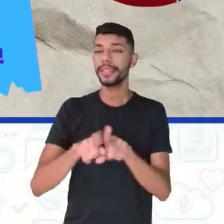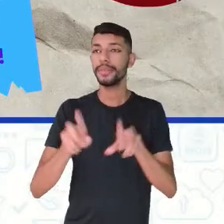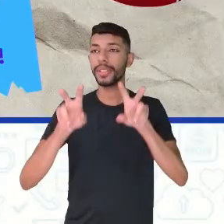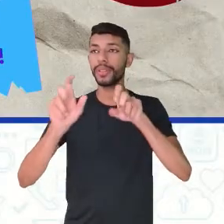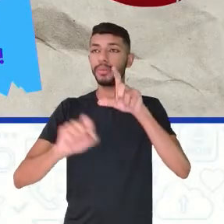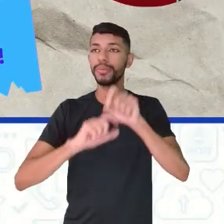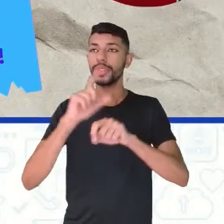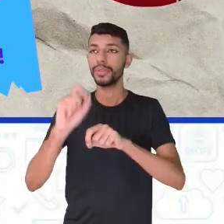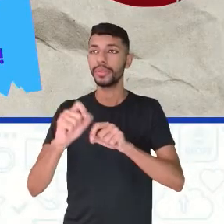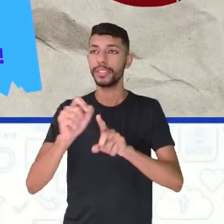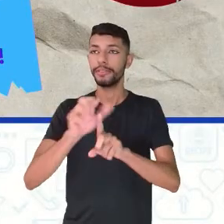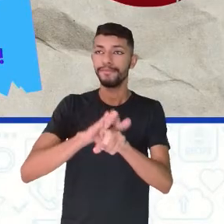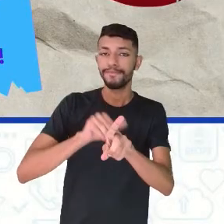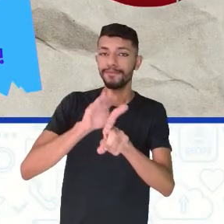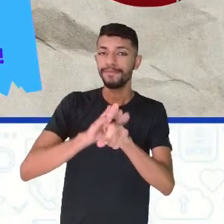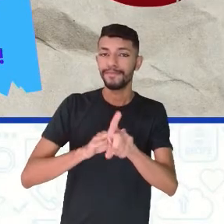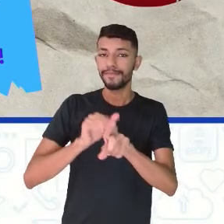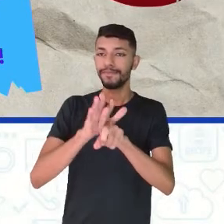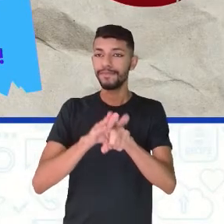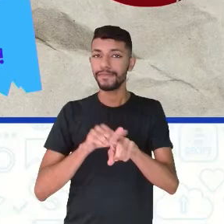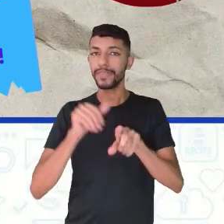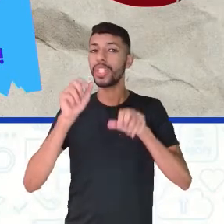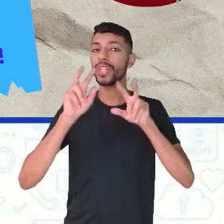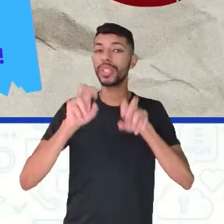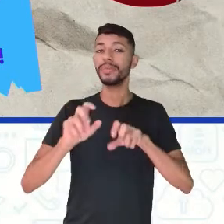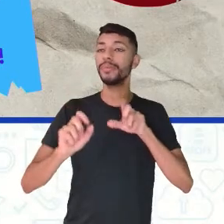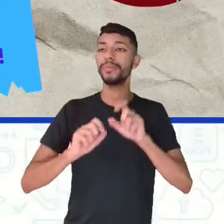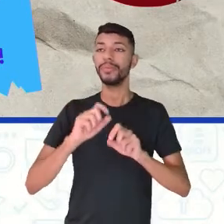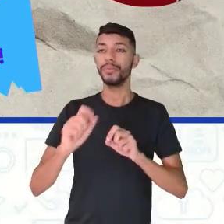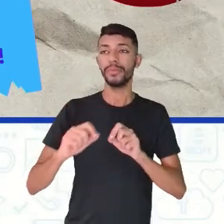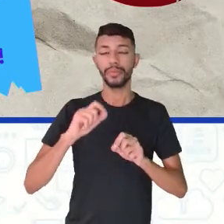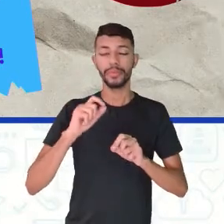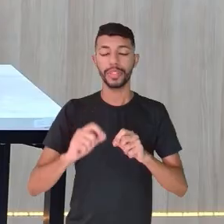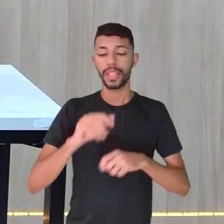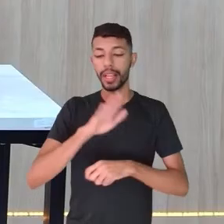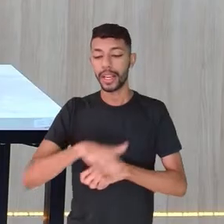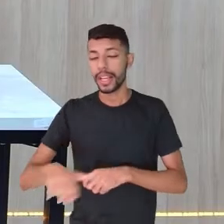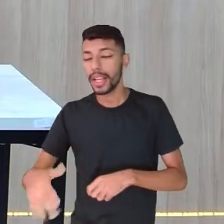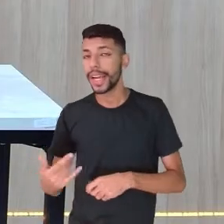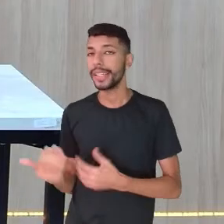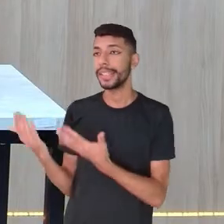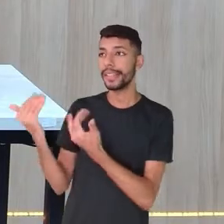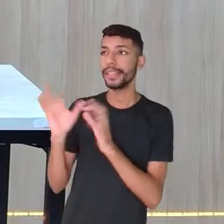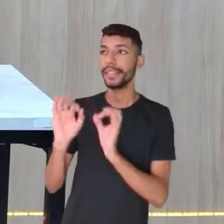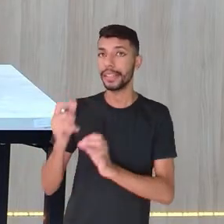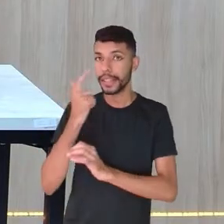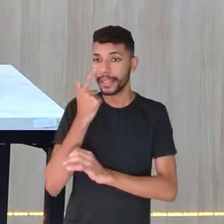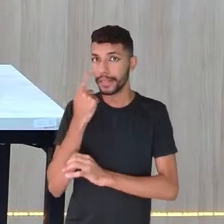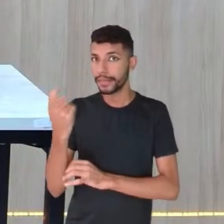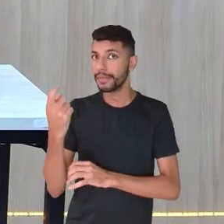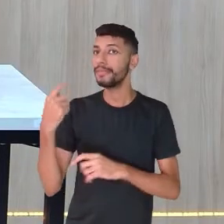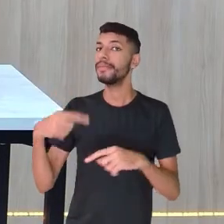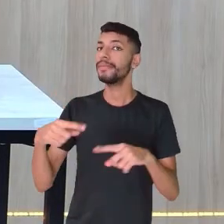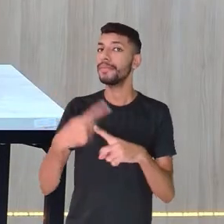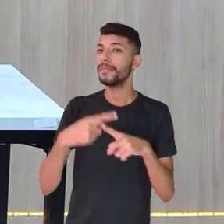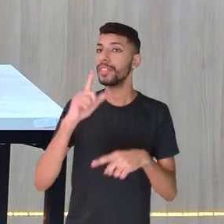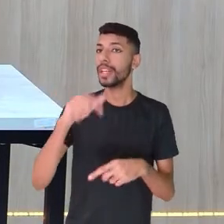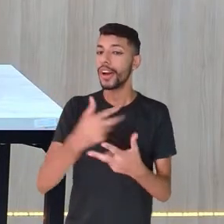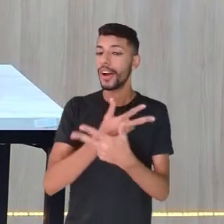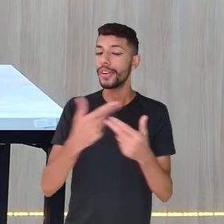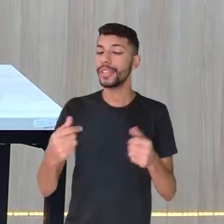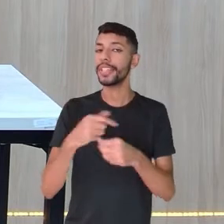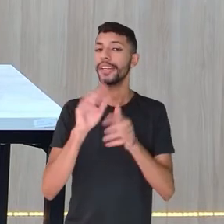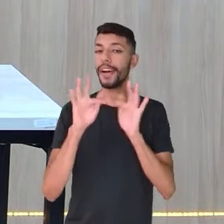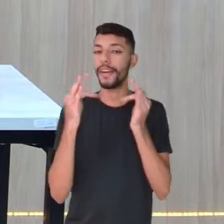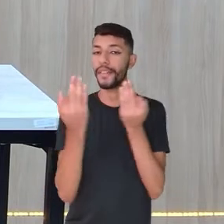sexual contra crianças e adolescentes, pessoal. É interessante que esse caso aí é algo para ser conversado com a